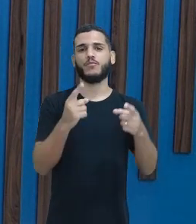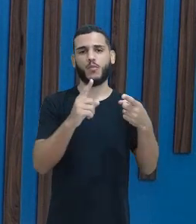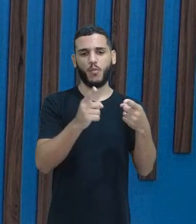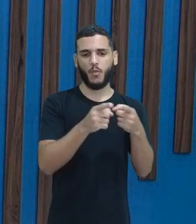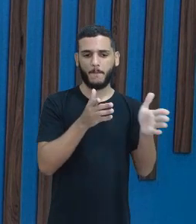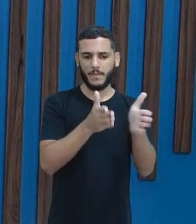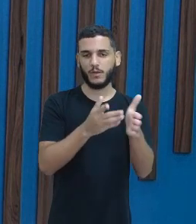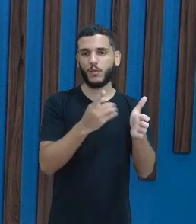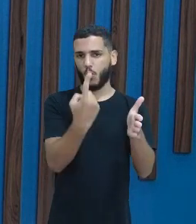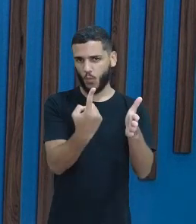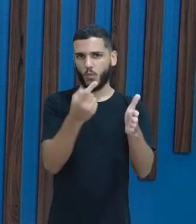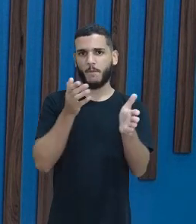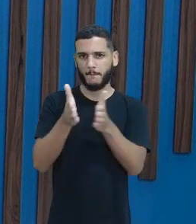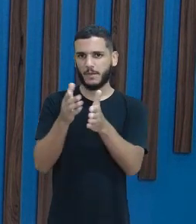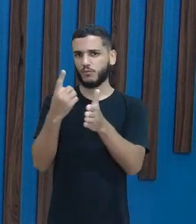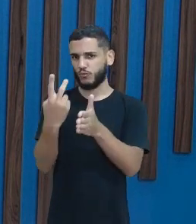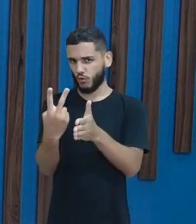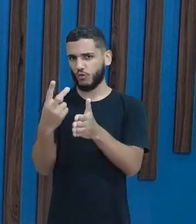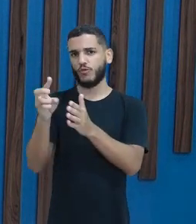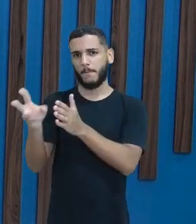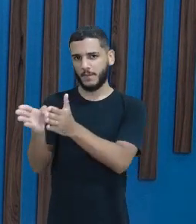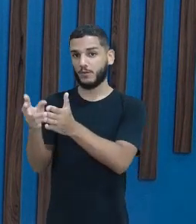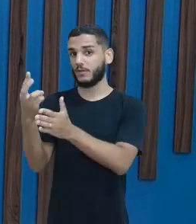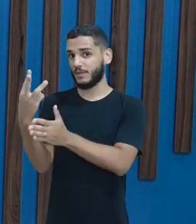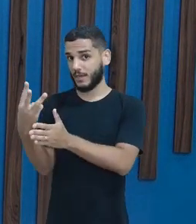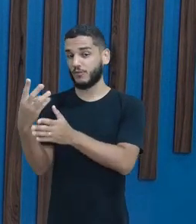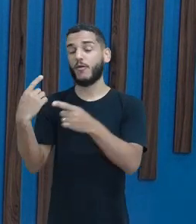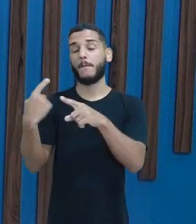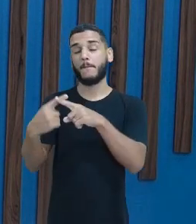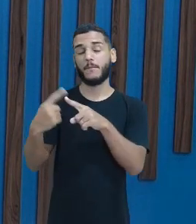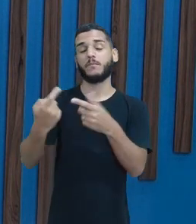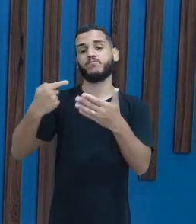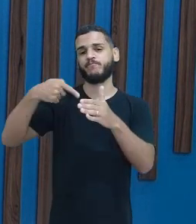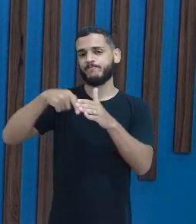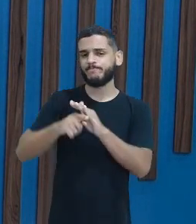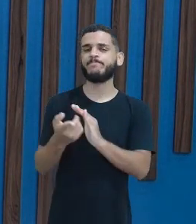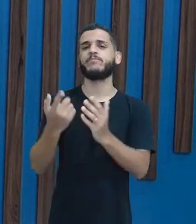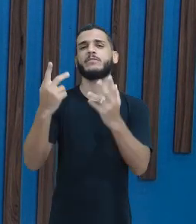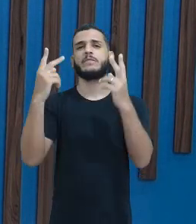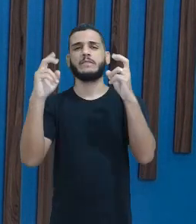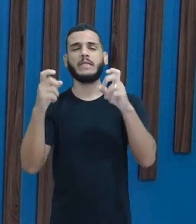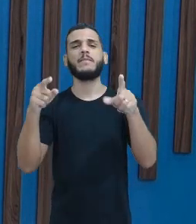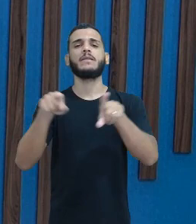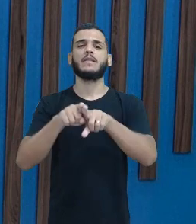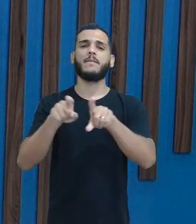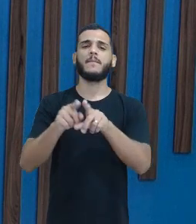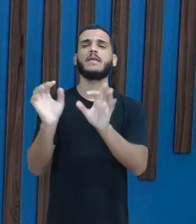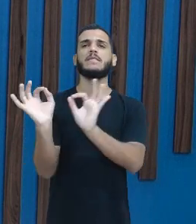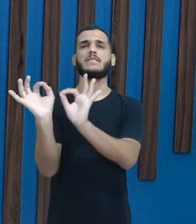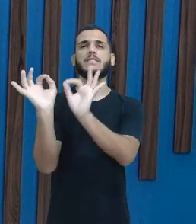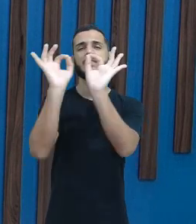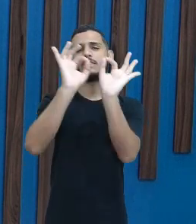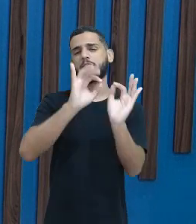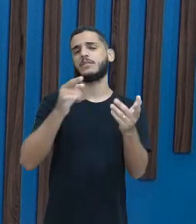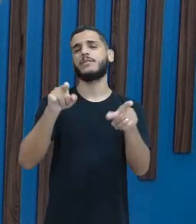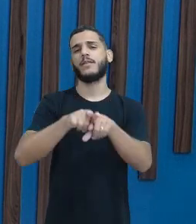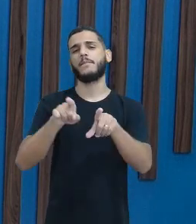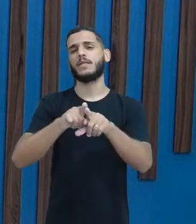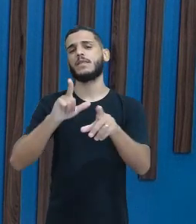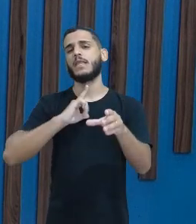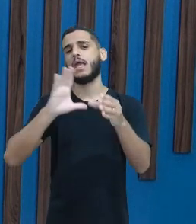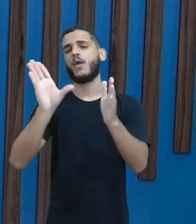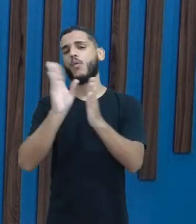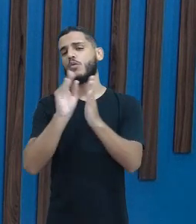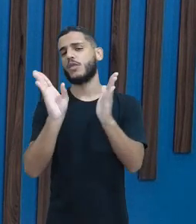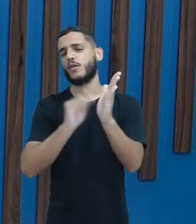para se aprimorar, se aprofundar nos assuntos e ver mais elementos daquilo